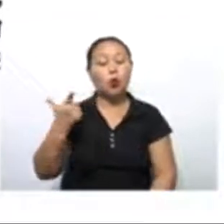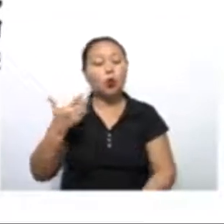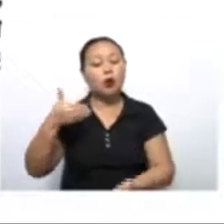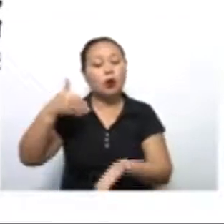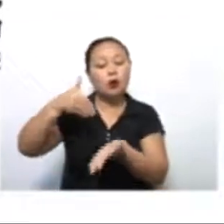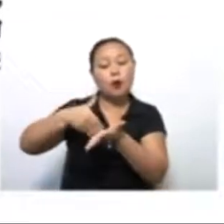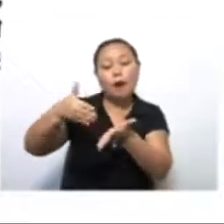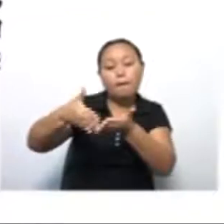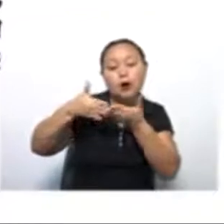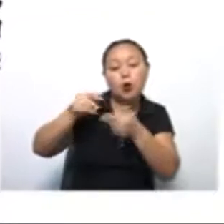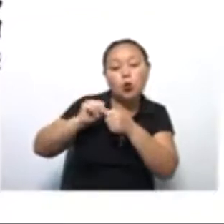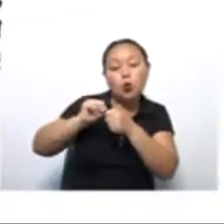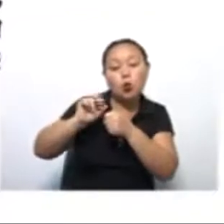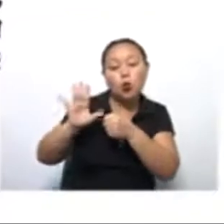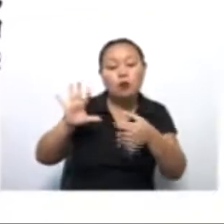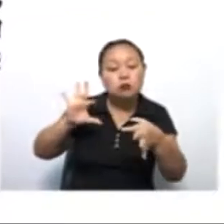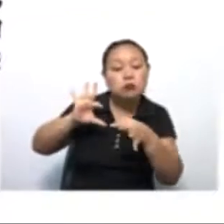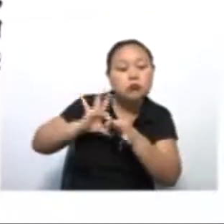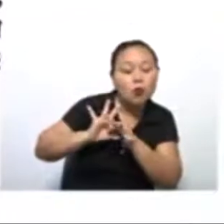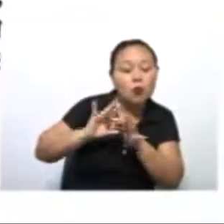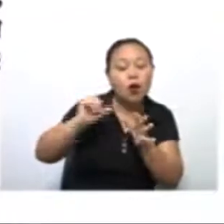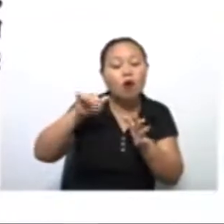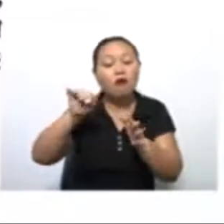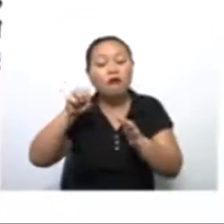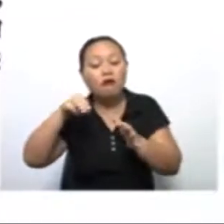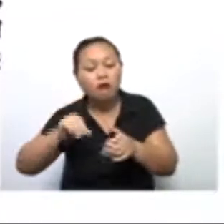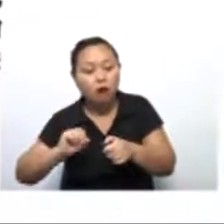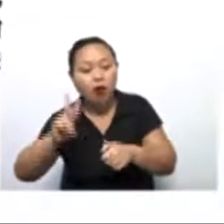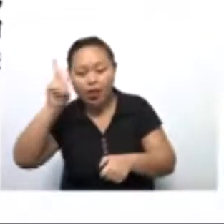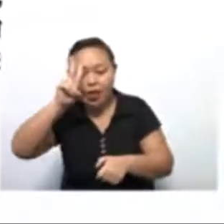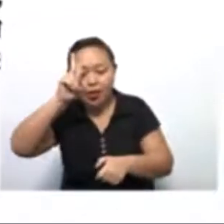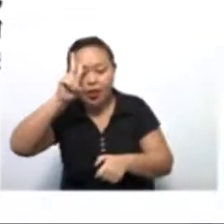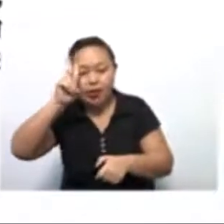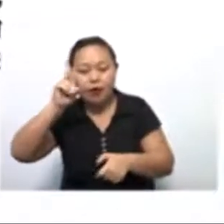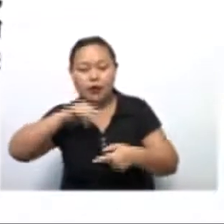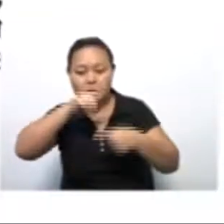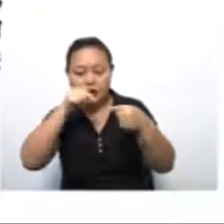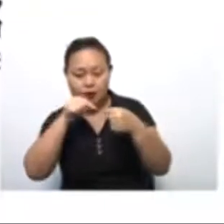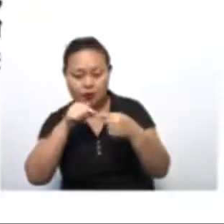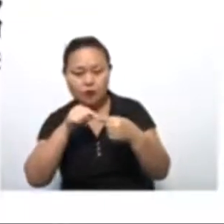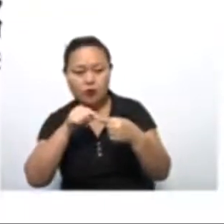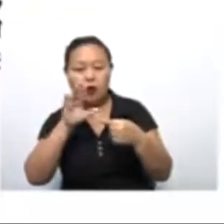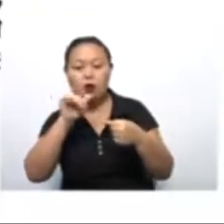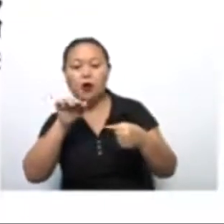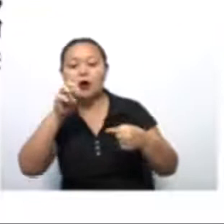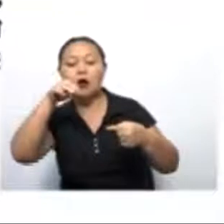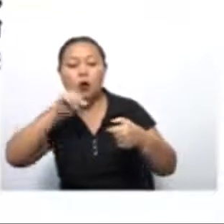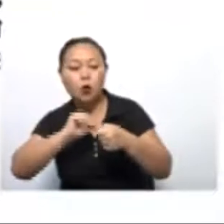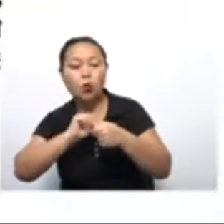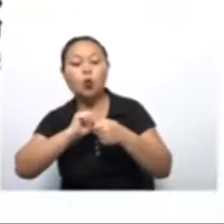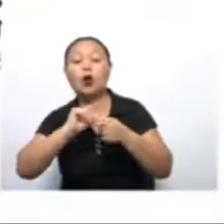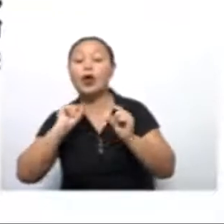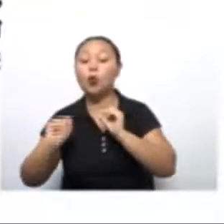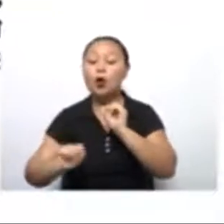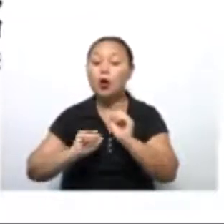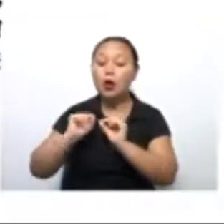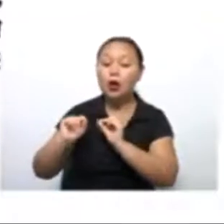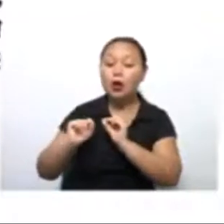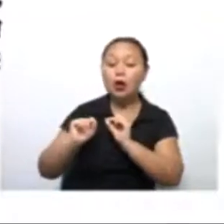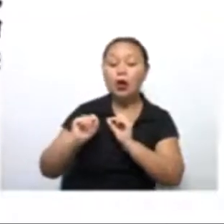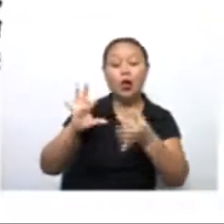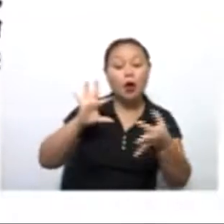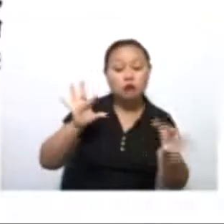que ter uma tese baseada com o que está pedindo. O que é tese, professora? É a ideia central que vai sustentar teu ponto